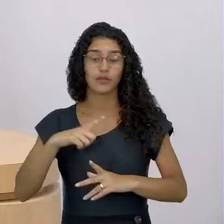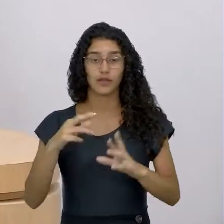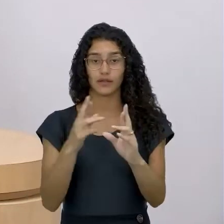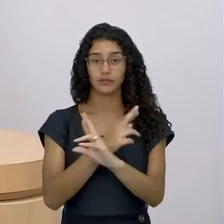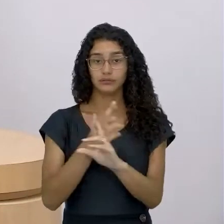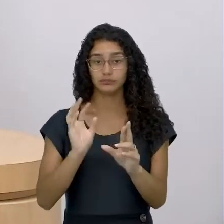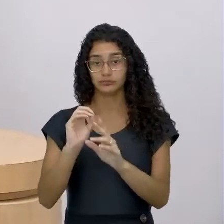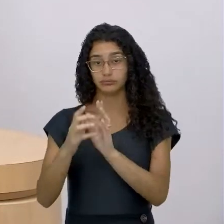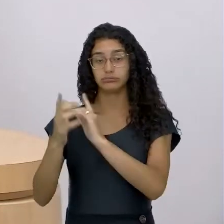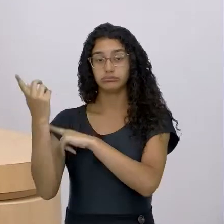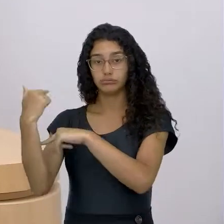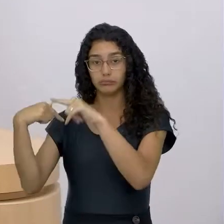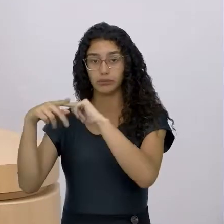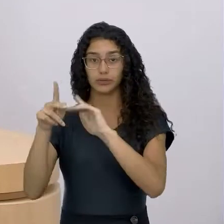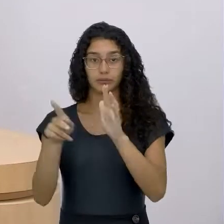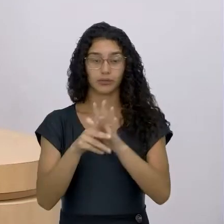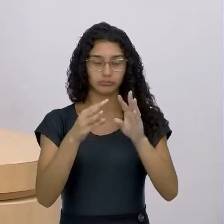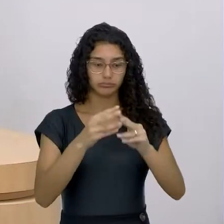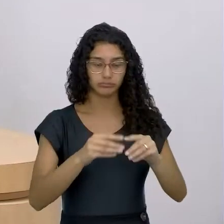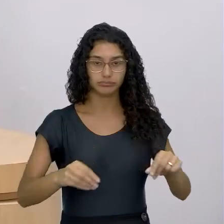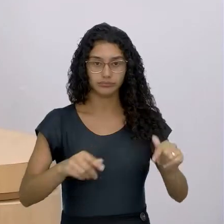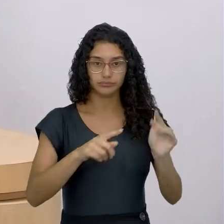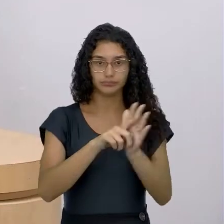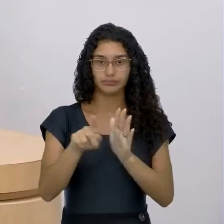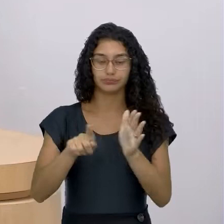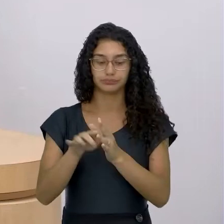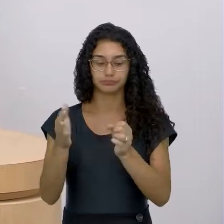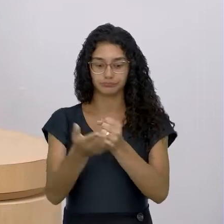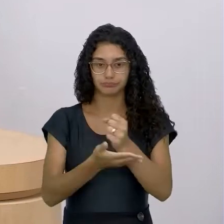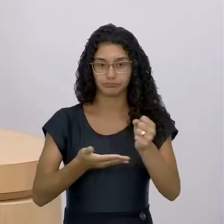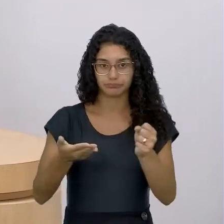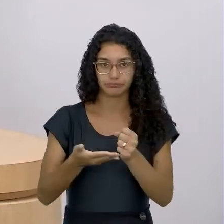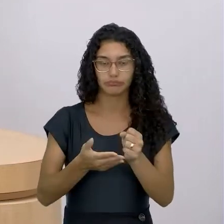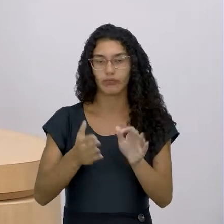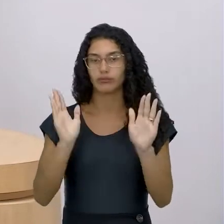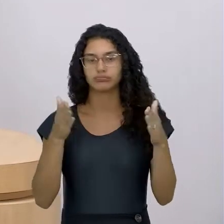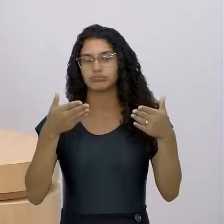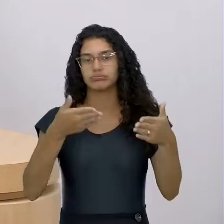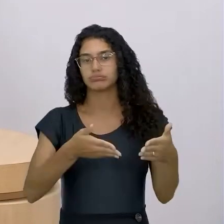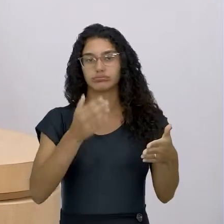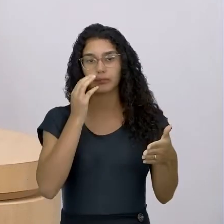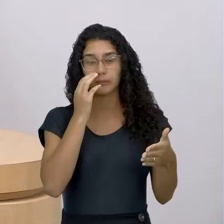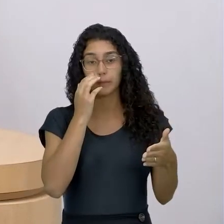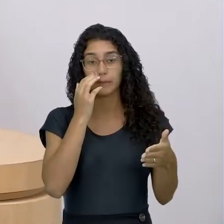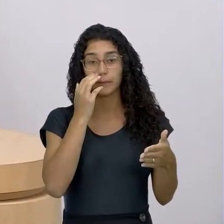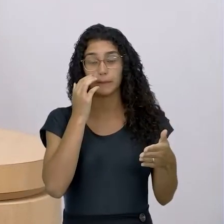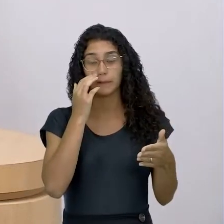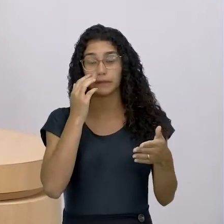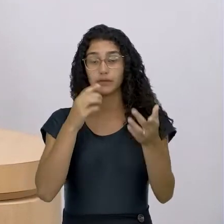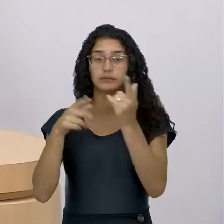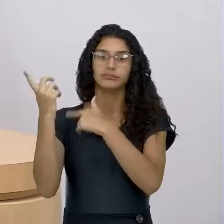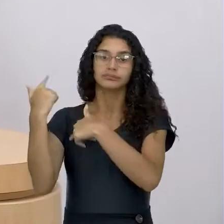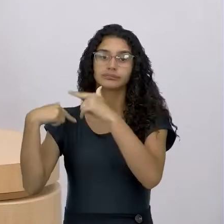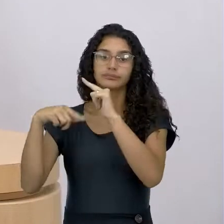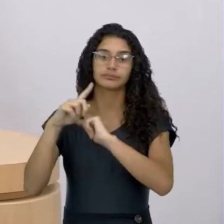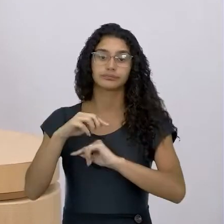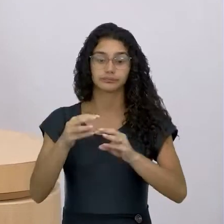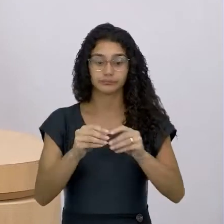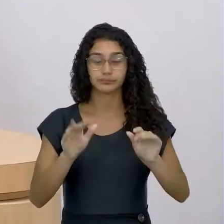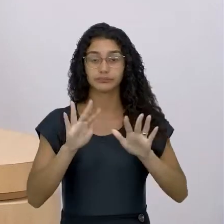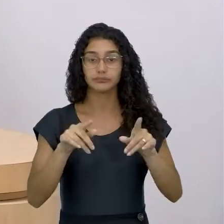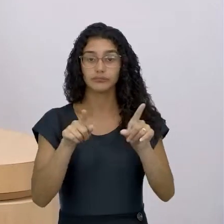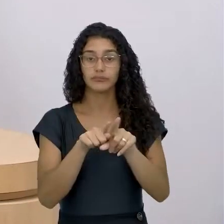envolvem o desenvolvimento territorial. São questões de base, não vou falar diretamente do desenvolvimento territorial, mas eu